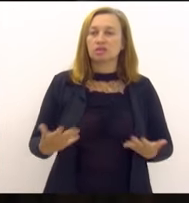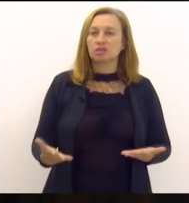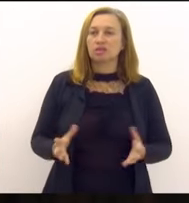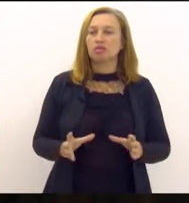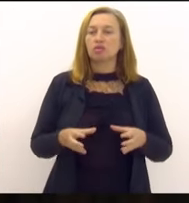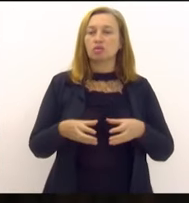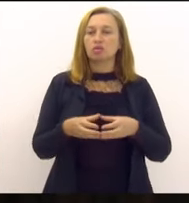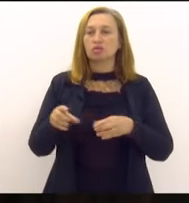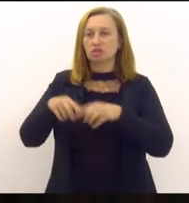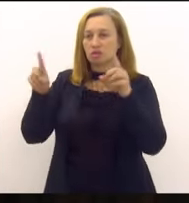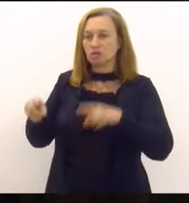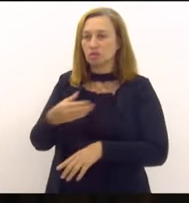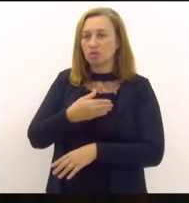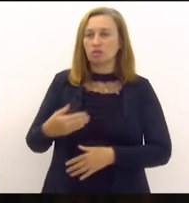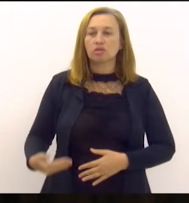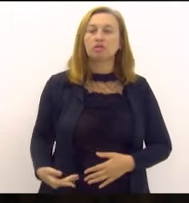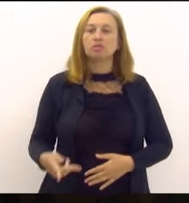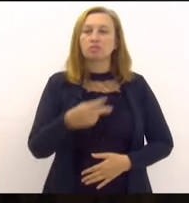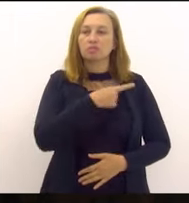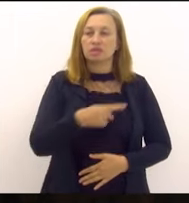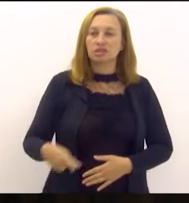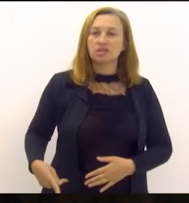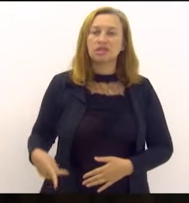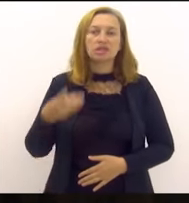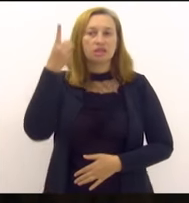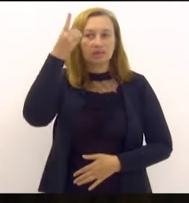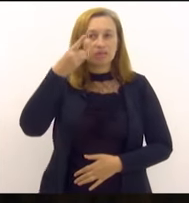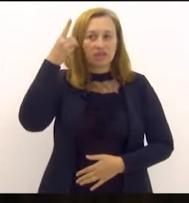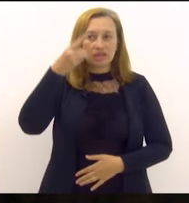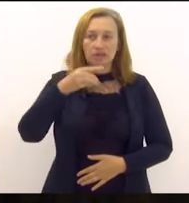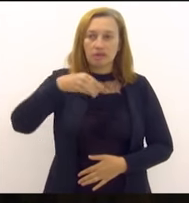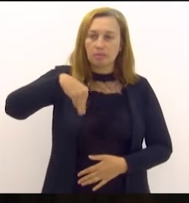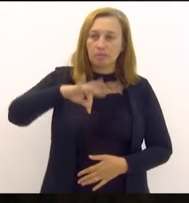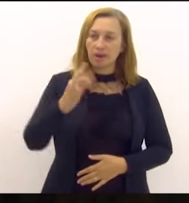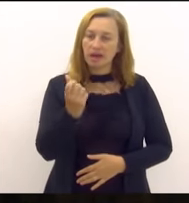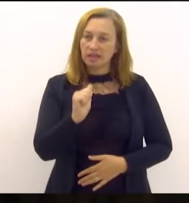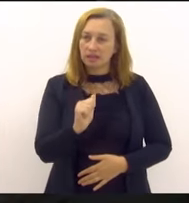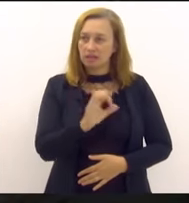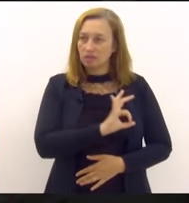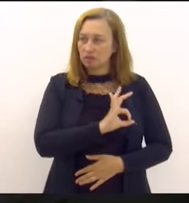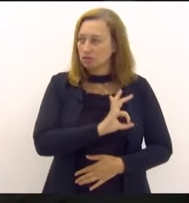de Servidores Públicos, nossa presidenta, deputada Marta Rocha.